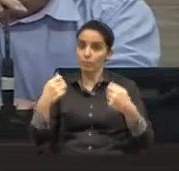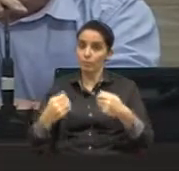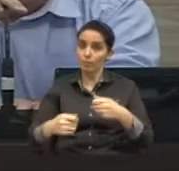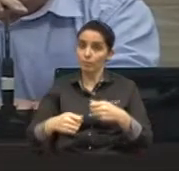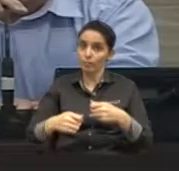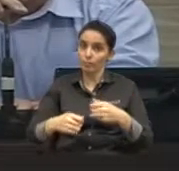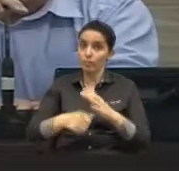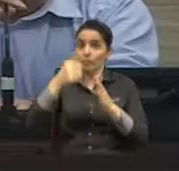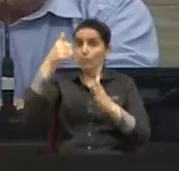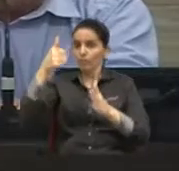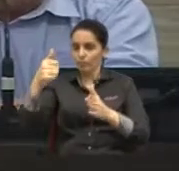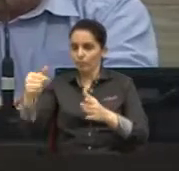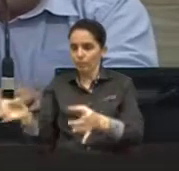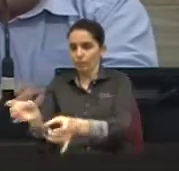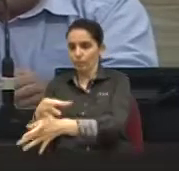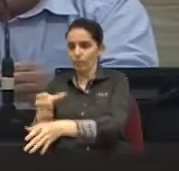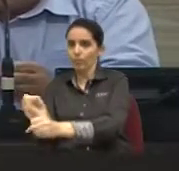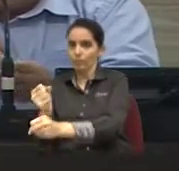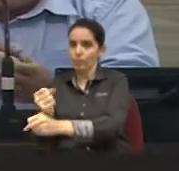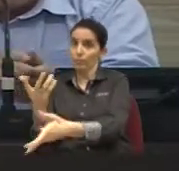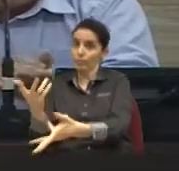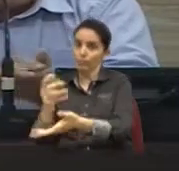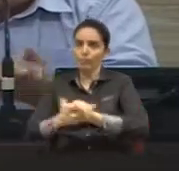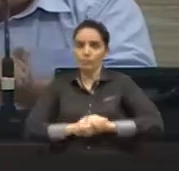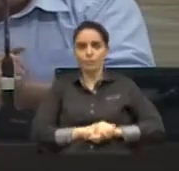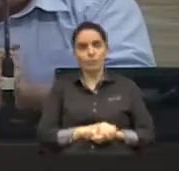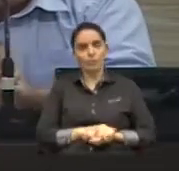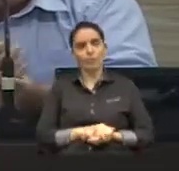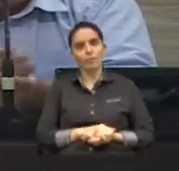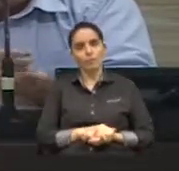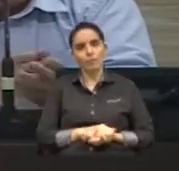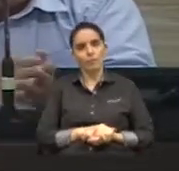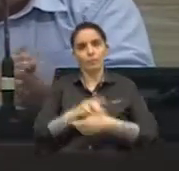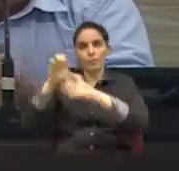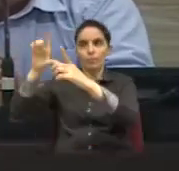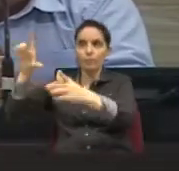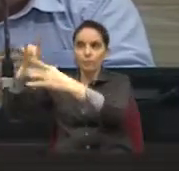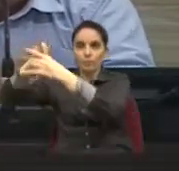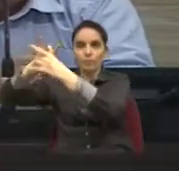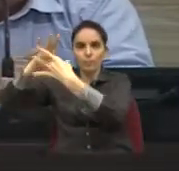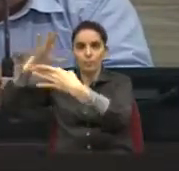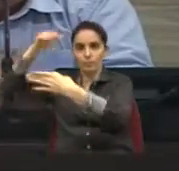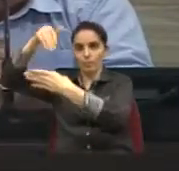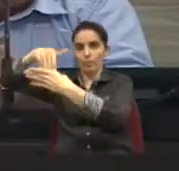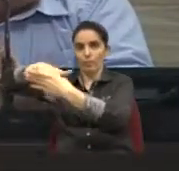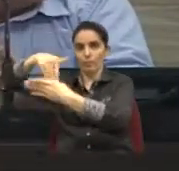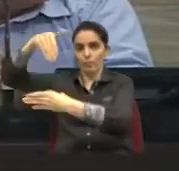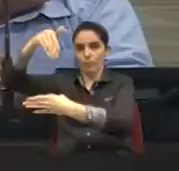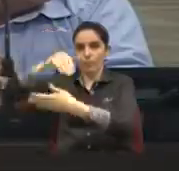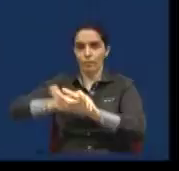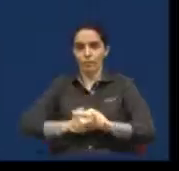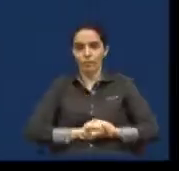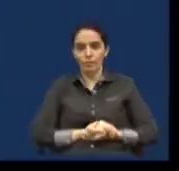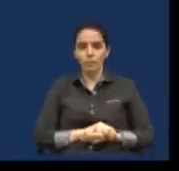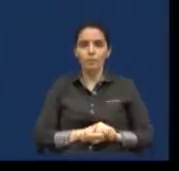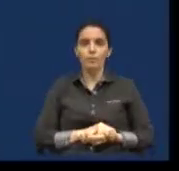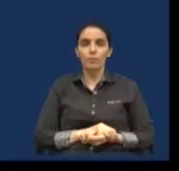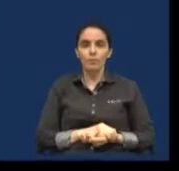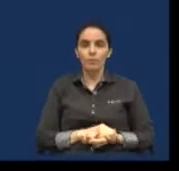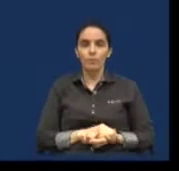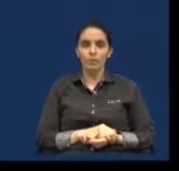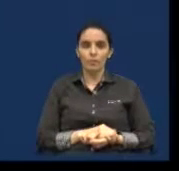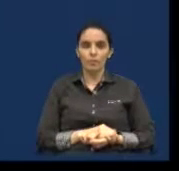a penitenciária. Está aberto o painel para a votação dos senhores vereadores.